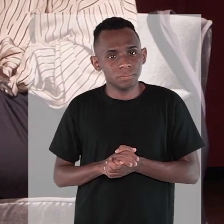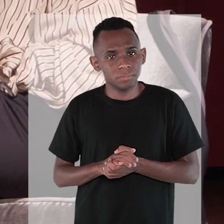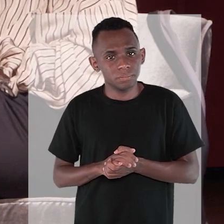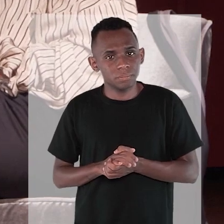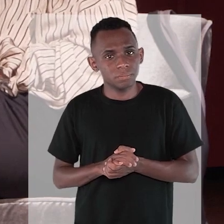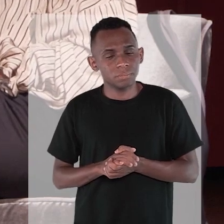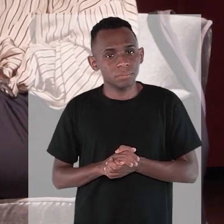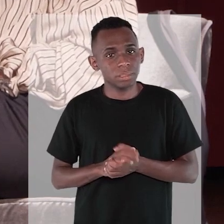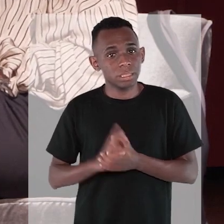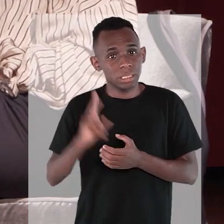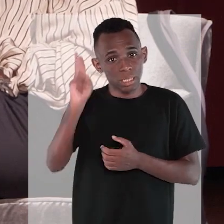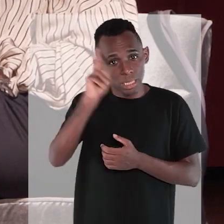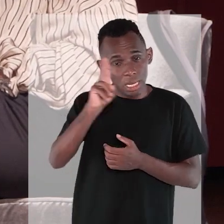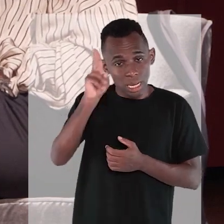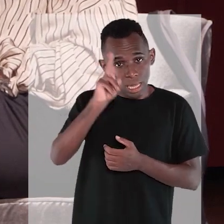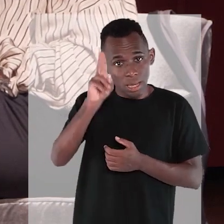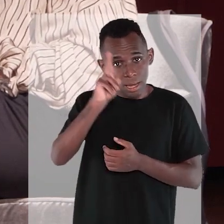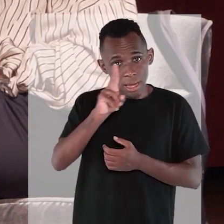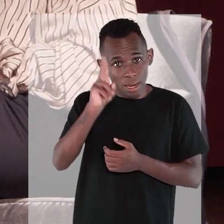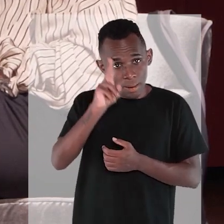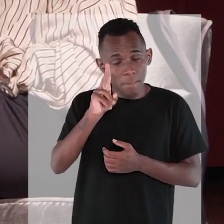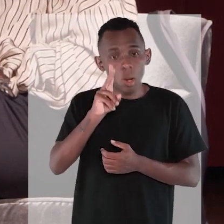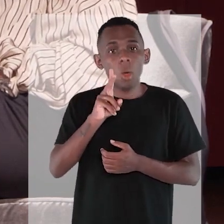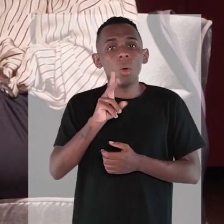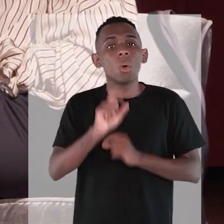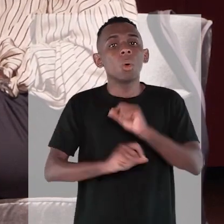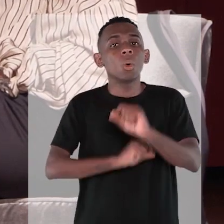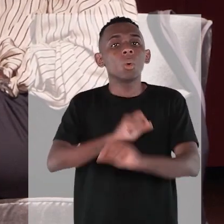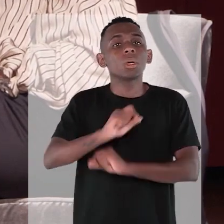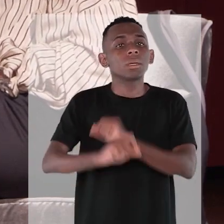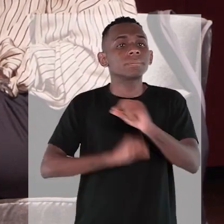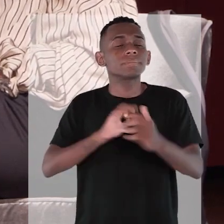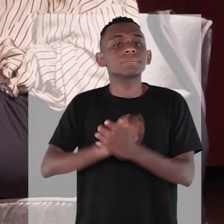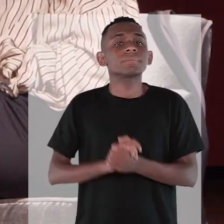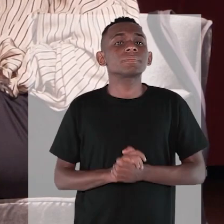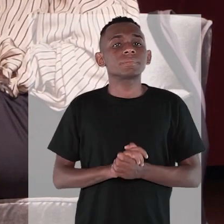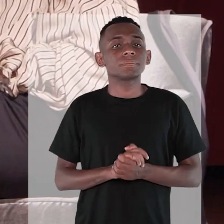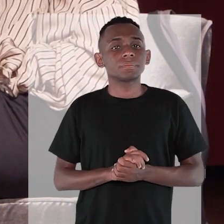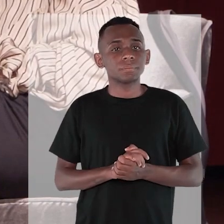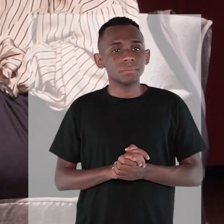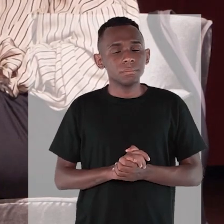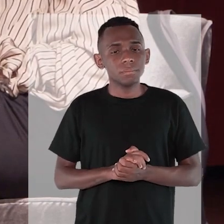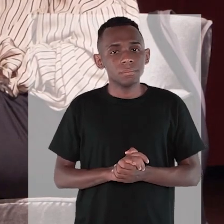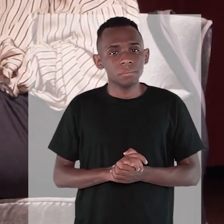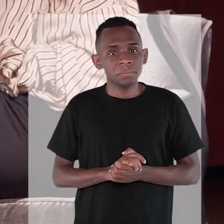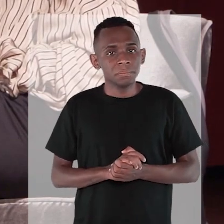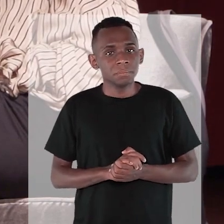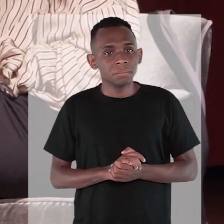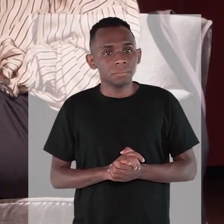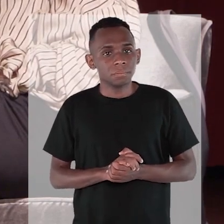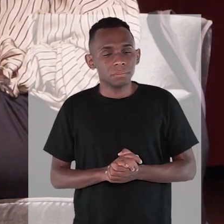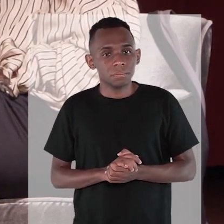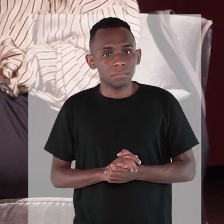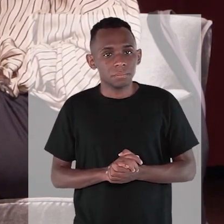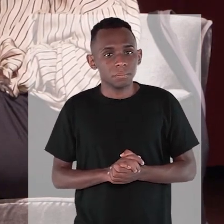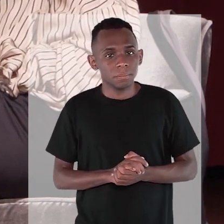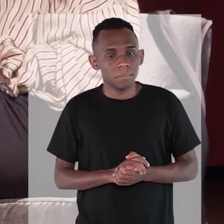ele lembrou isso, né, que o senhor acabou de mencionar, que você tem que a gente tem uma